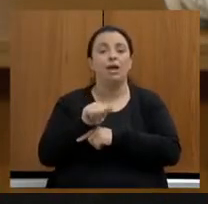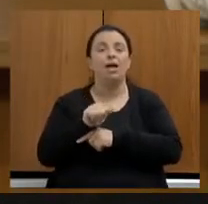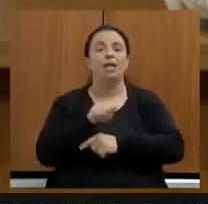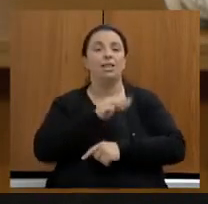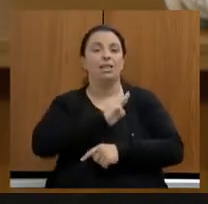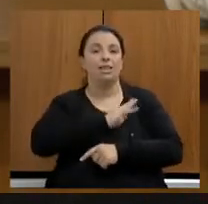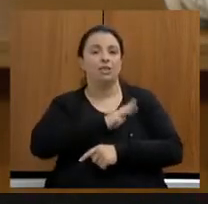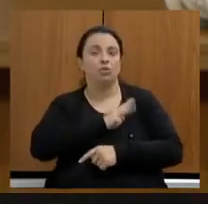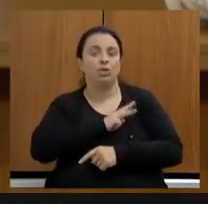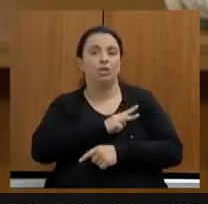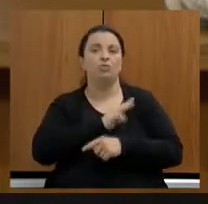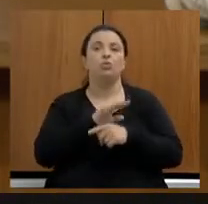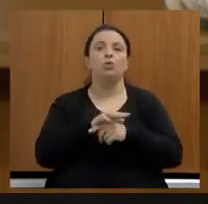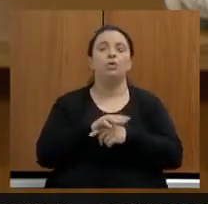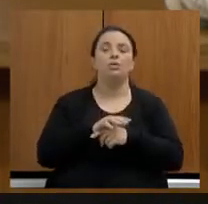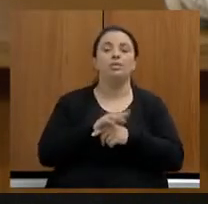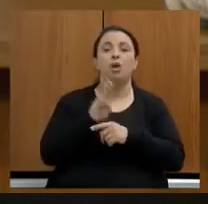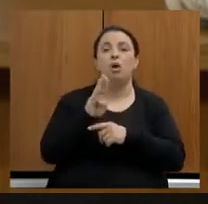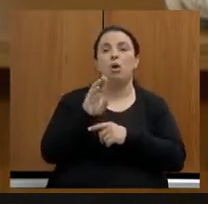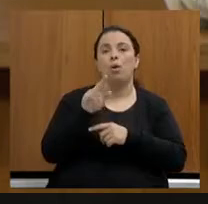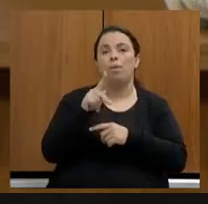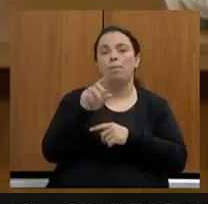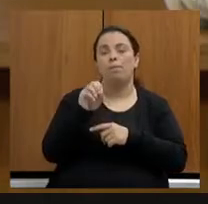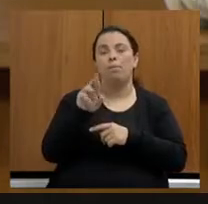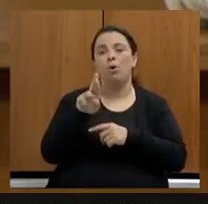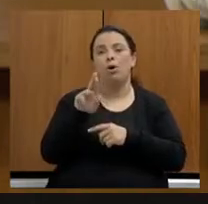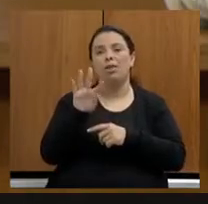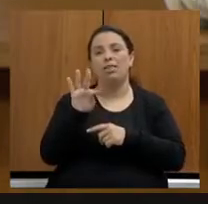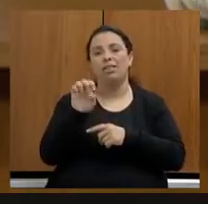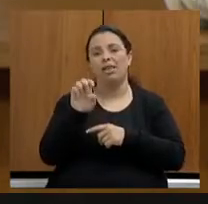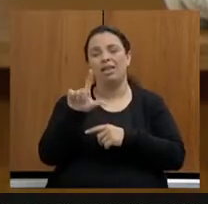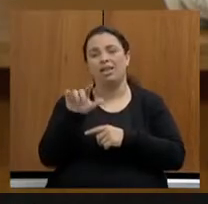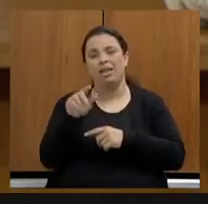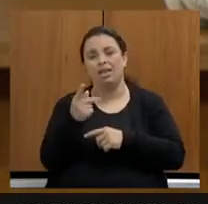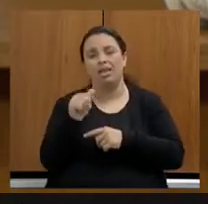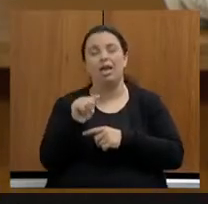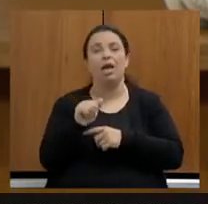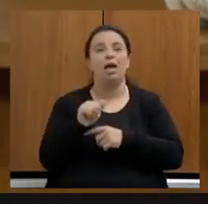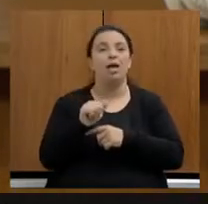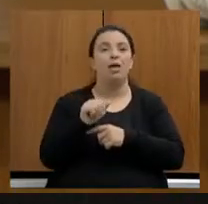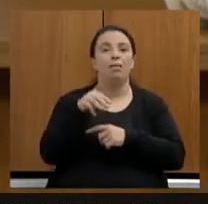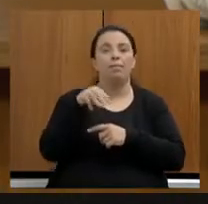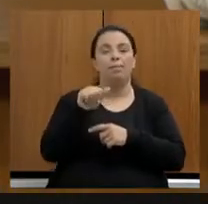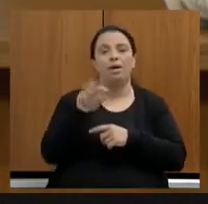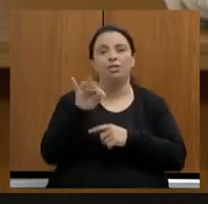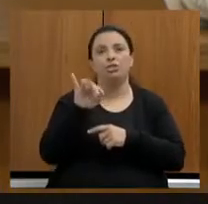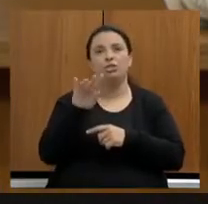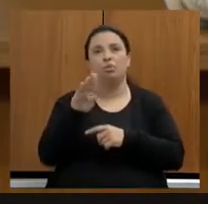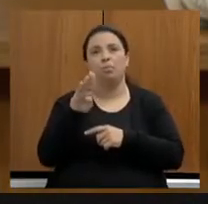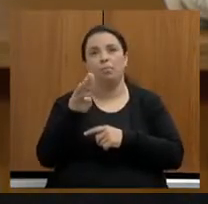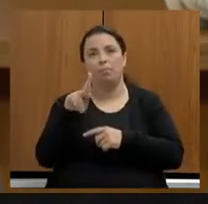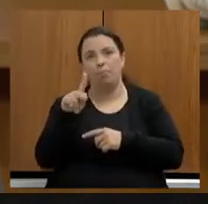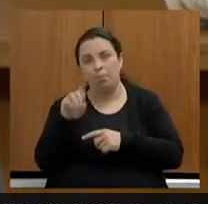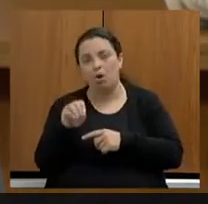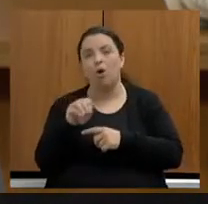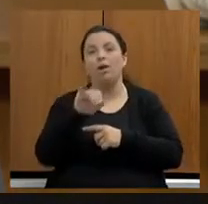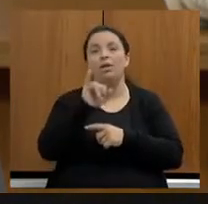São João das Missões Varzelândia Matipó Itambacuri Itambacuri